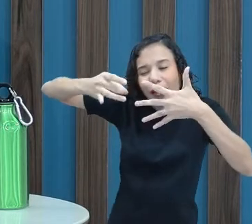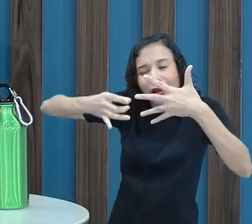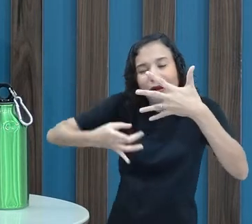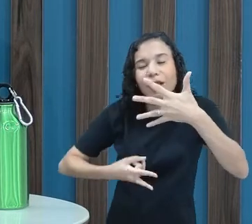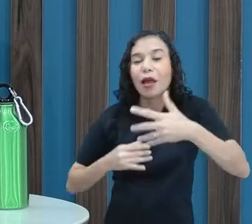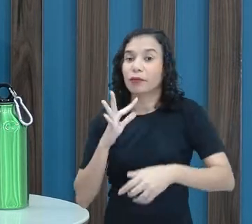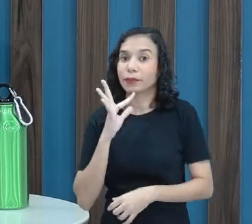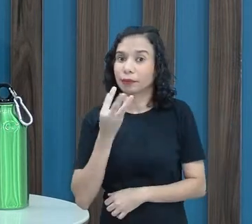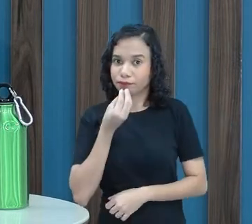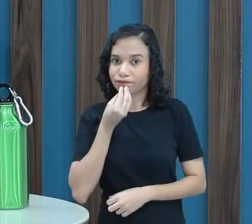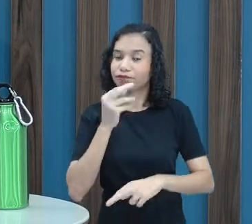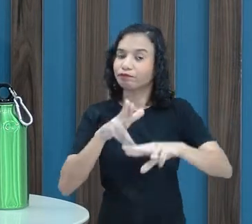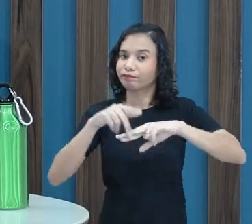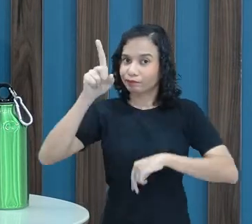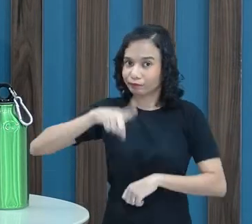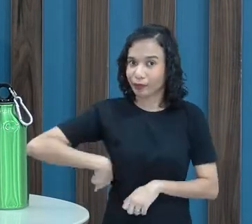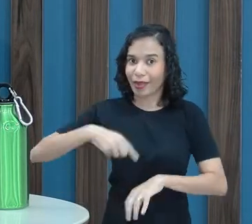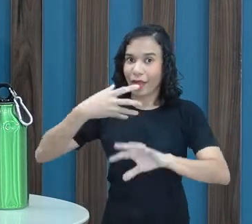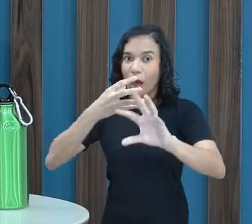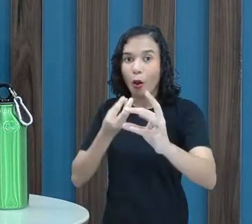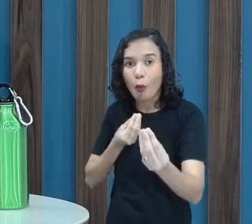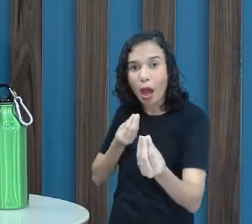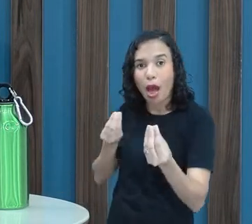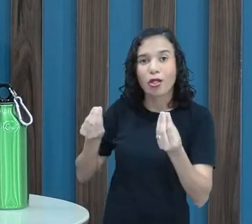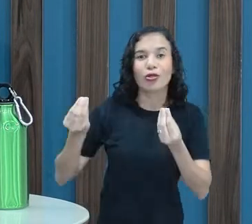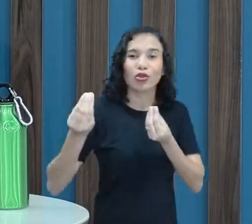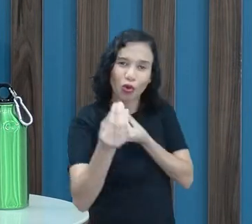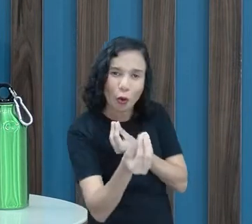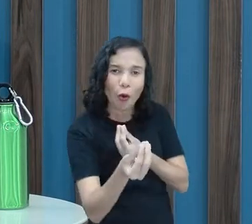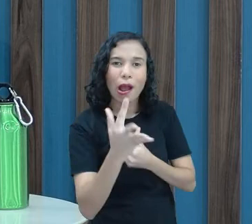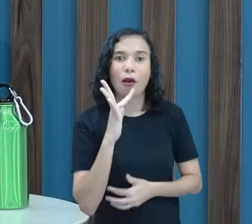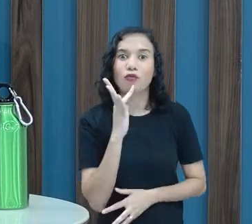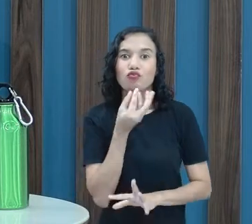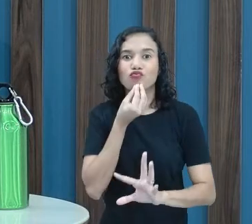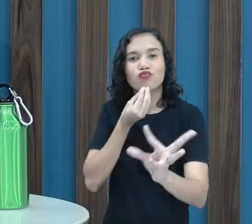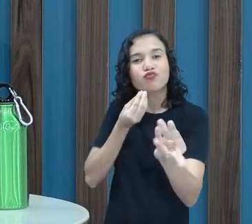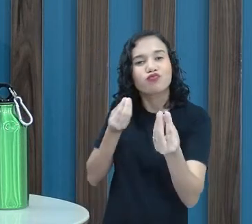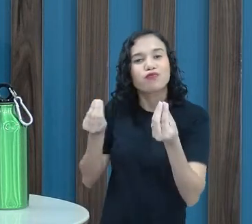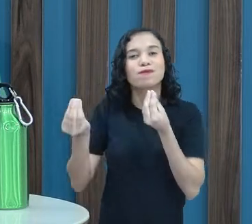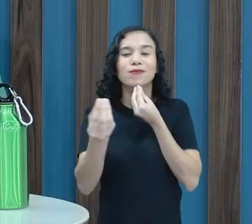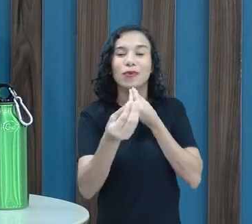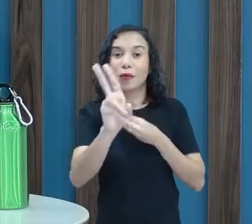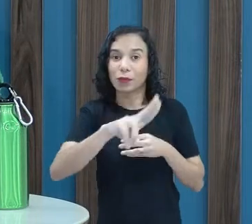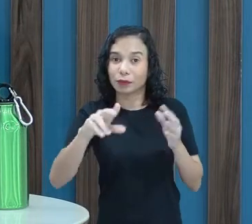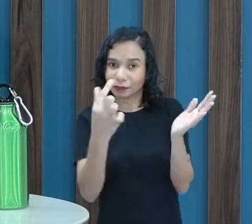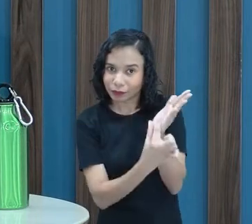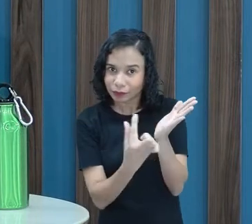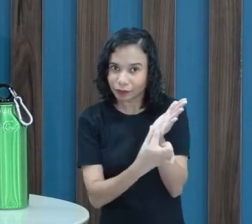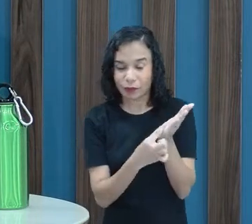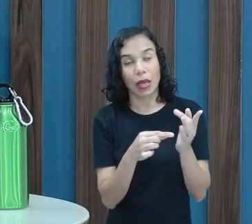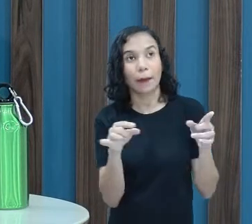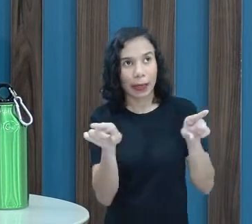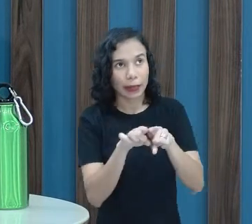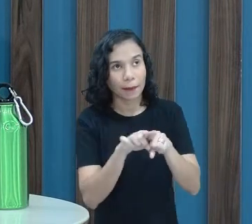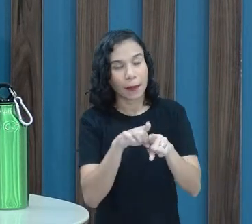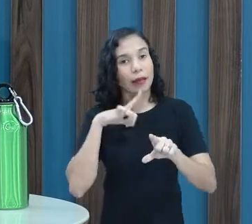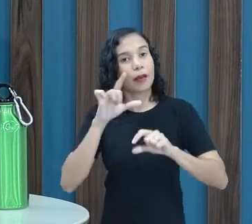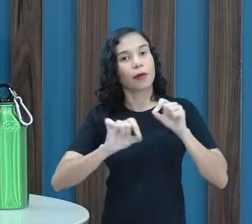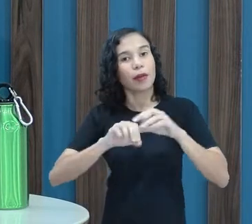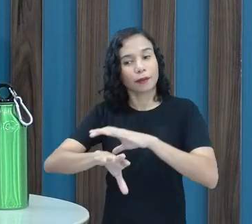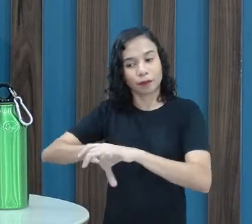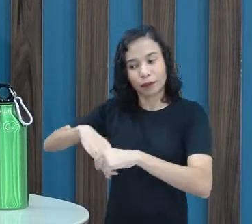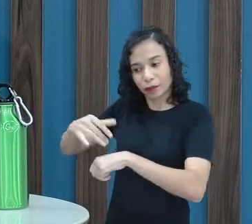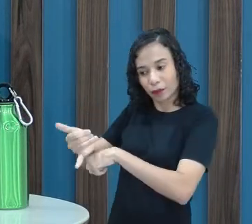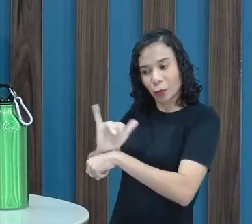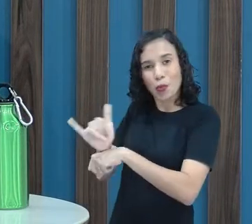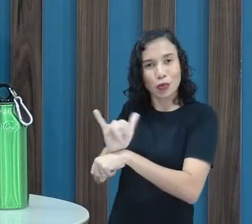esse conhecimento. Então é sempre uma troca e a gente faz através desse aplicativo. E além dele temos o canal do YouTube.